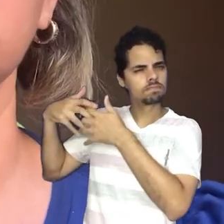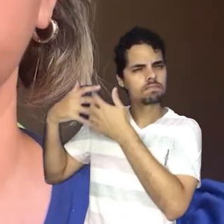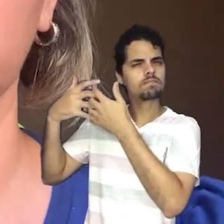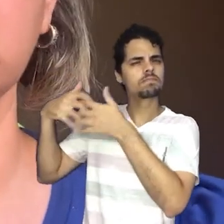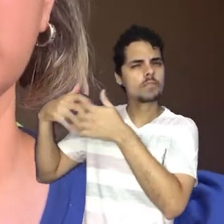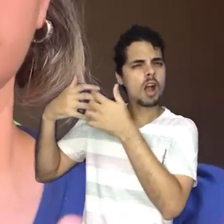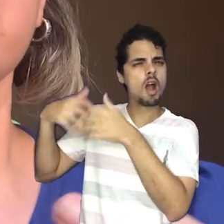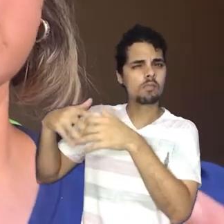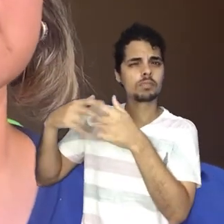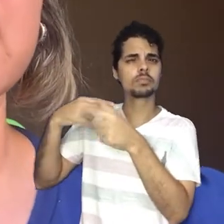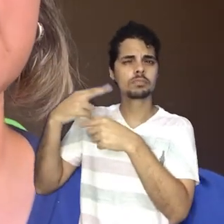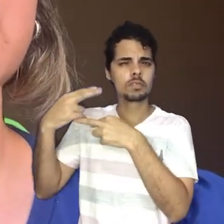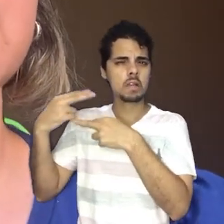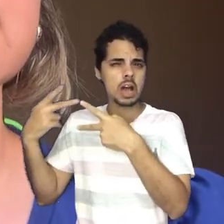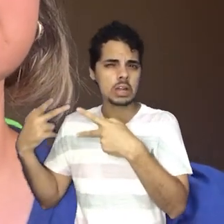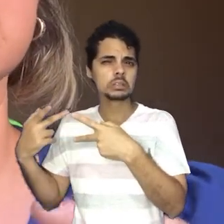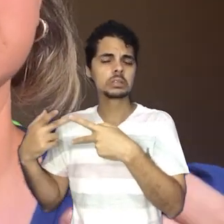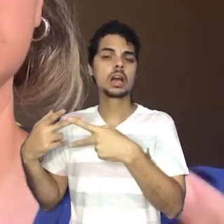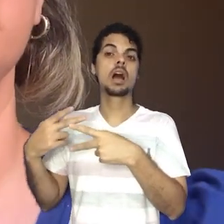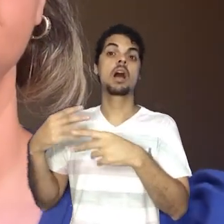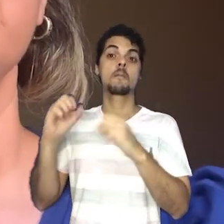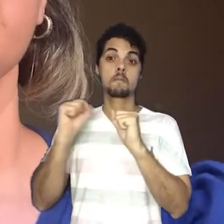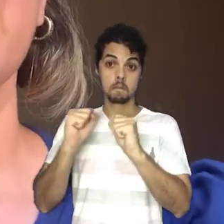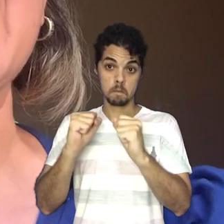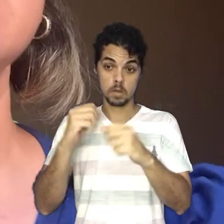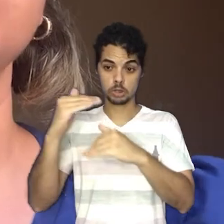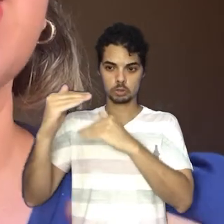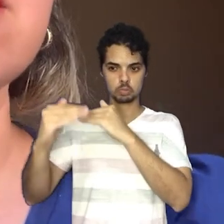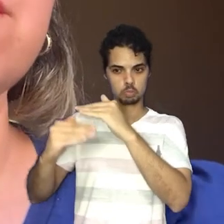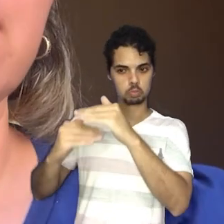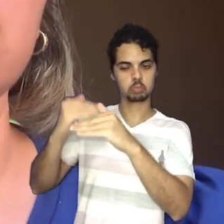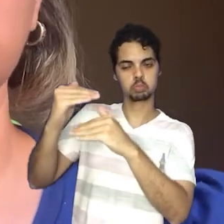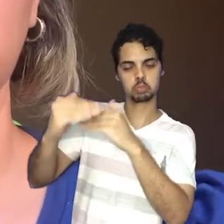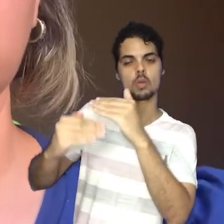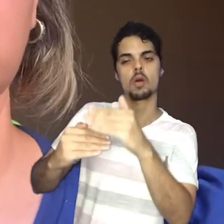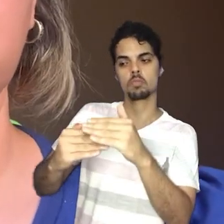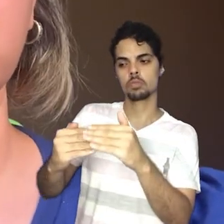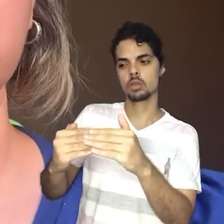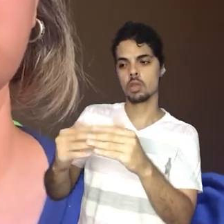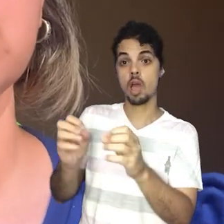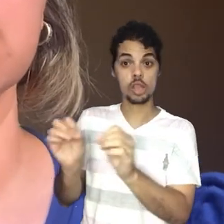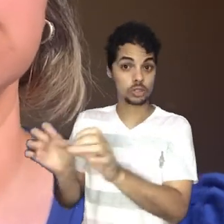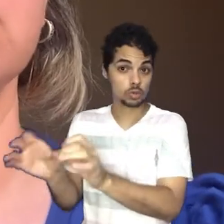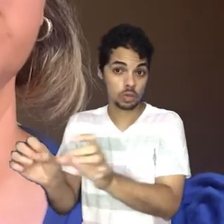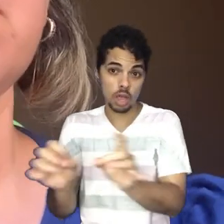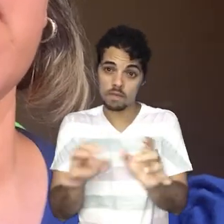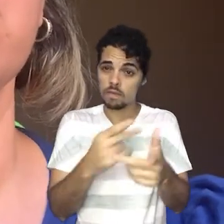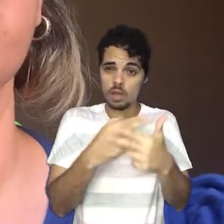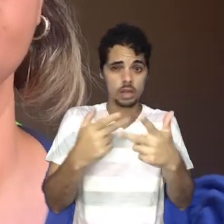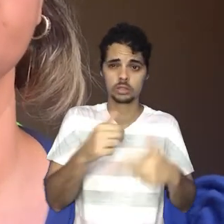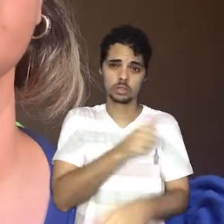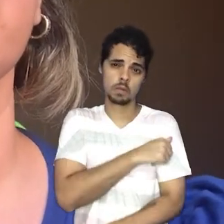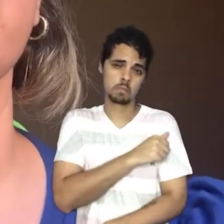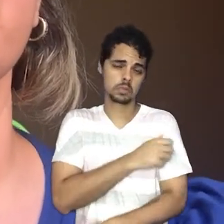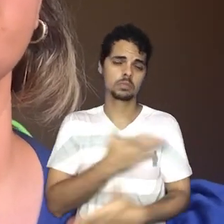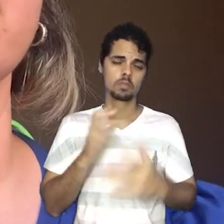e que a gente pode fazer esse vai e vem com os nossos estudantes.